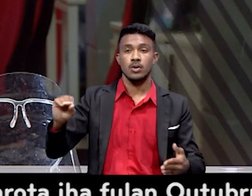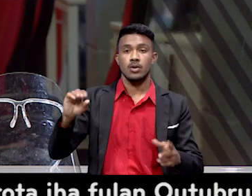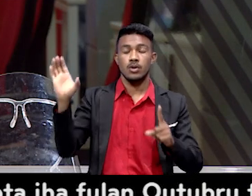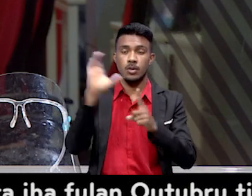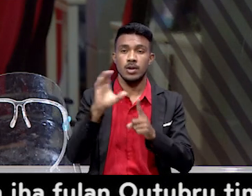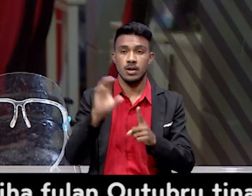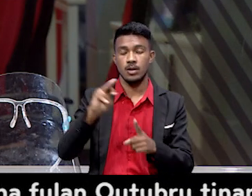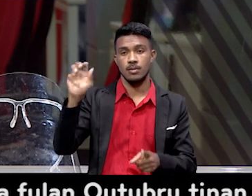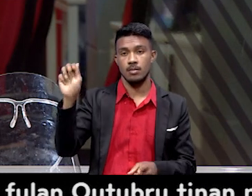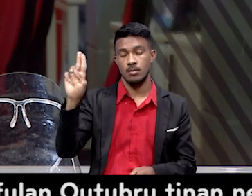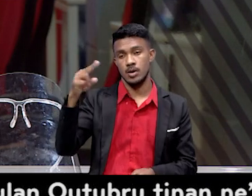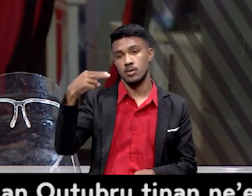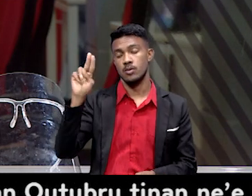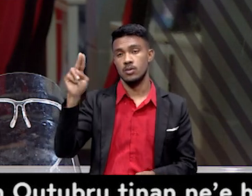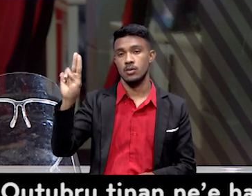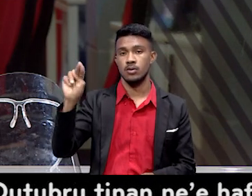kadatayano no Max Stahl.